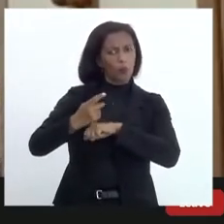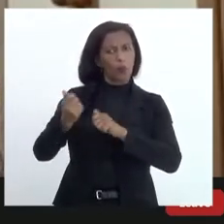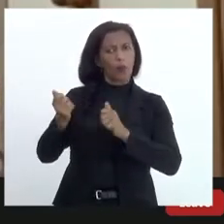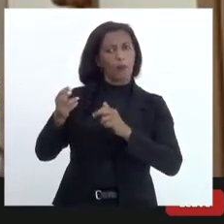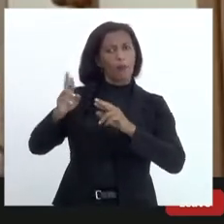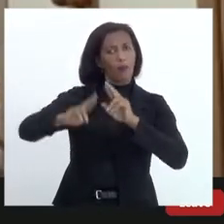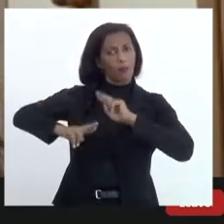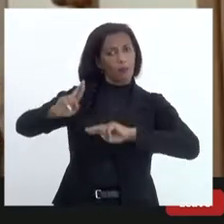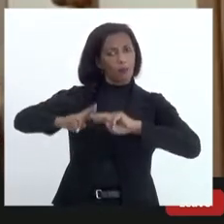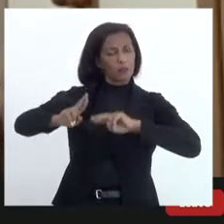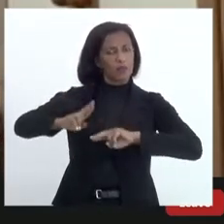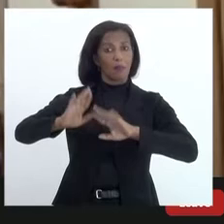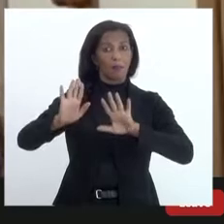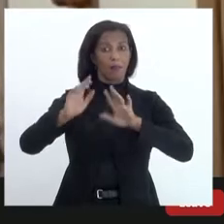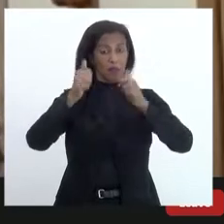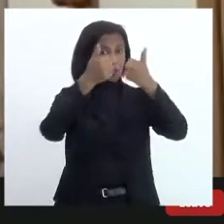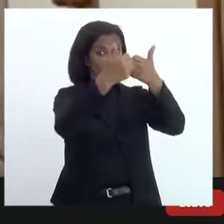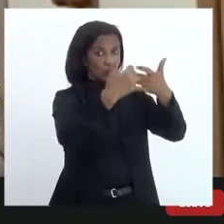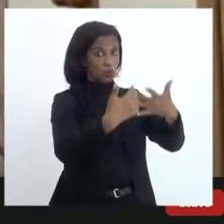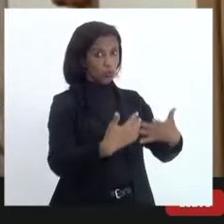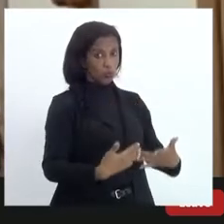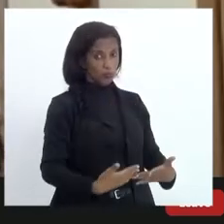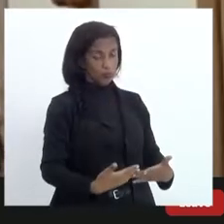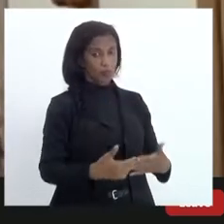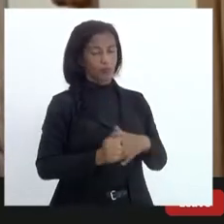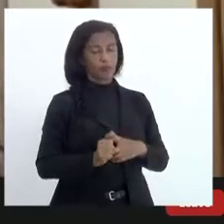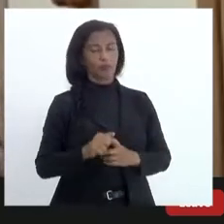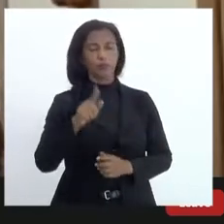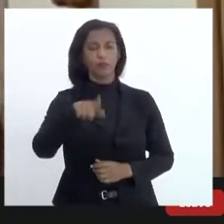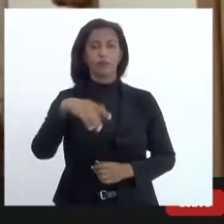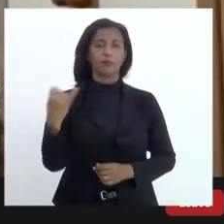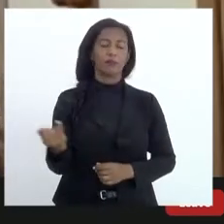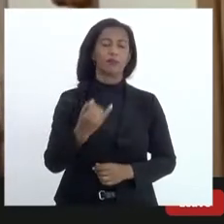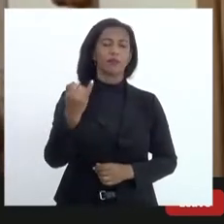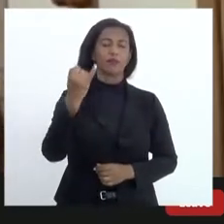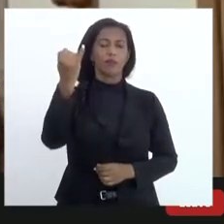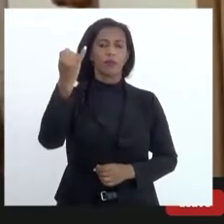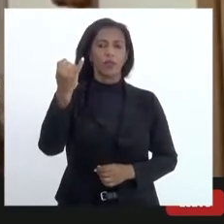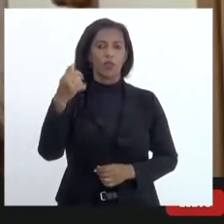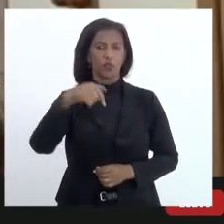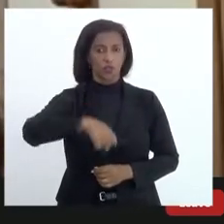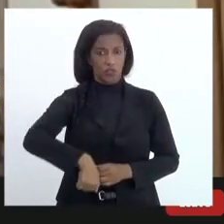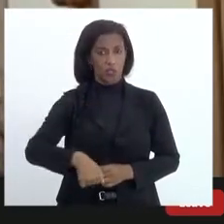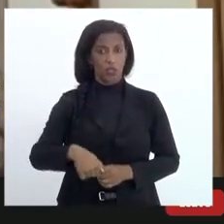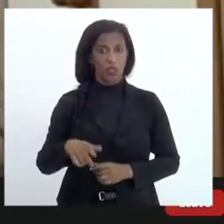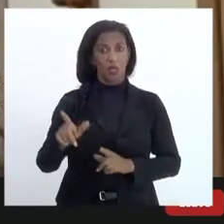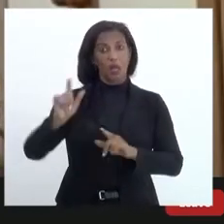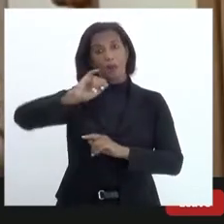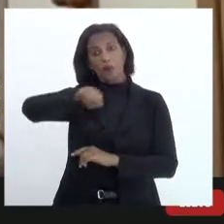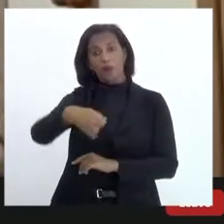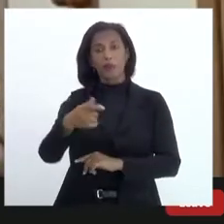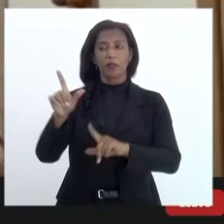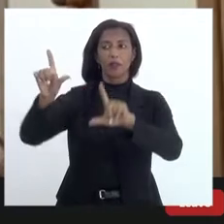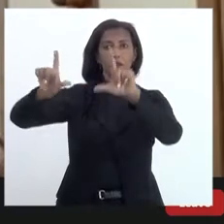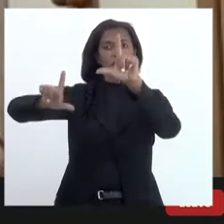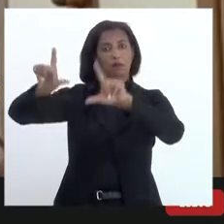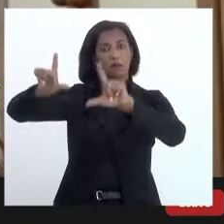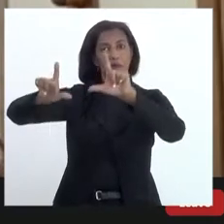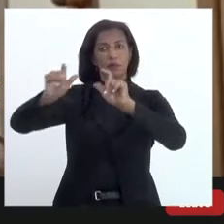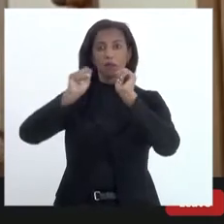gente sempre explica, e é importante aqui, inclusive utilizando a TV Alerj,